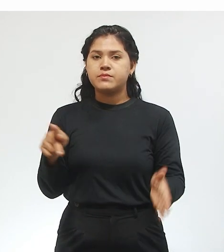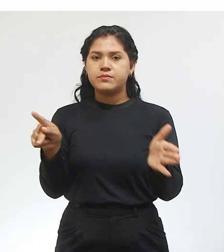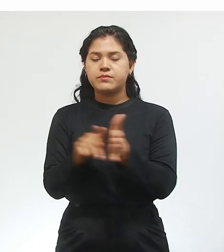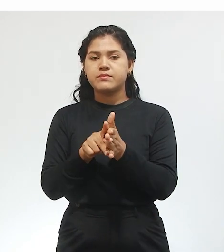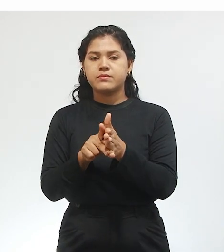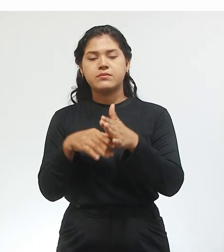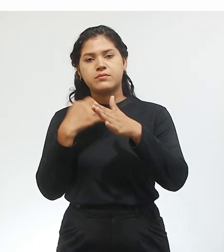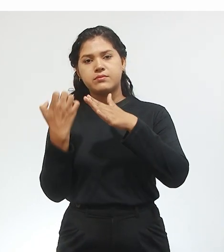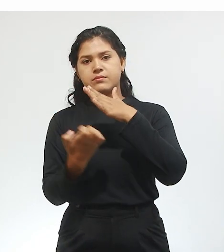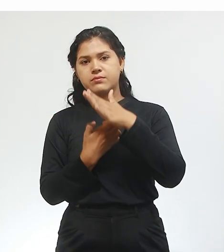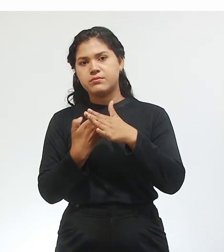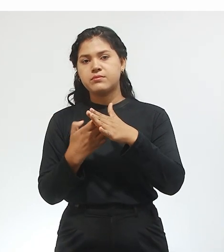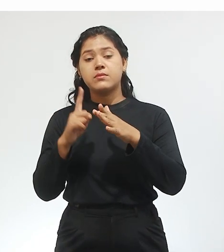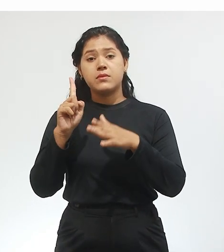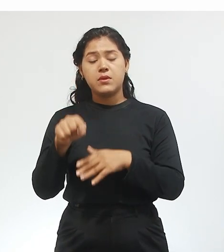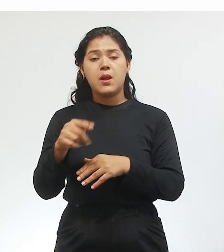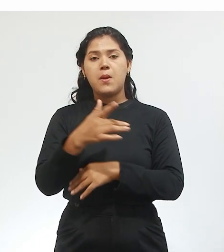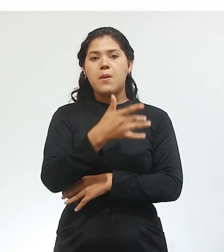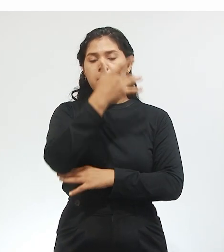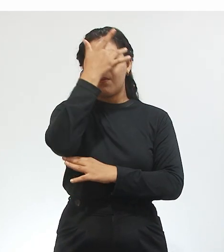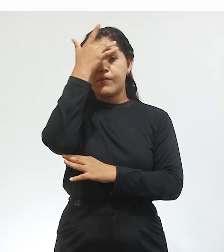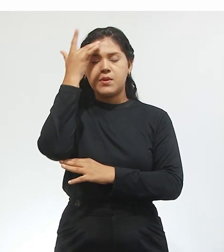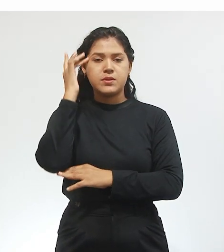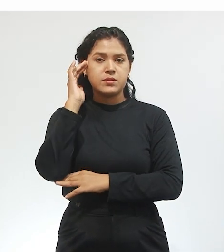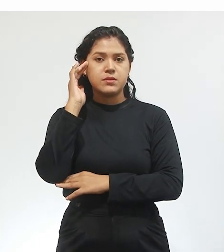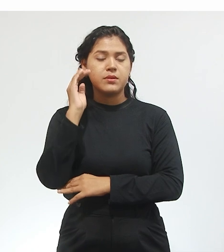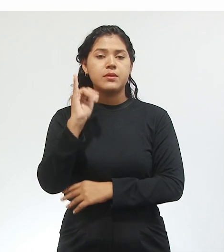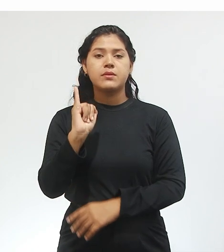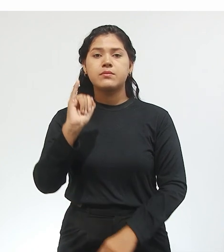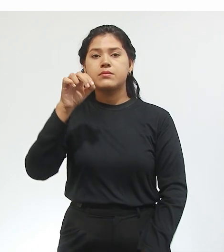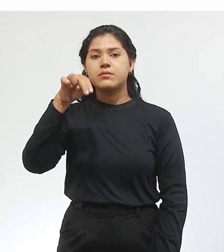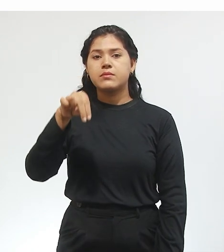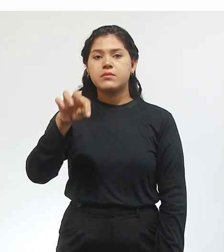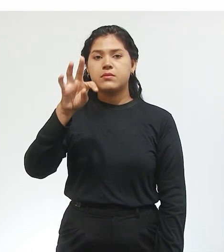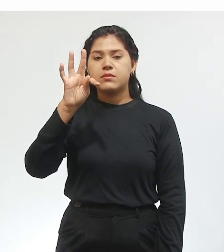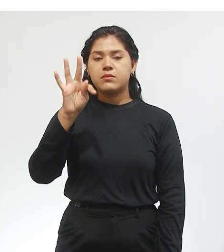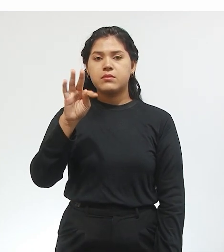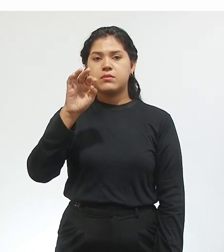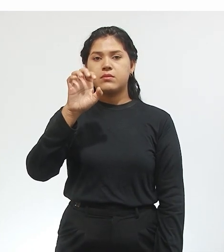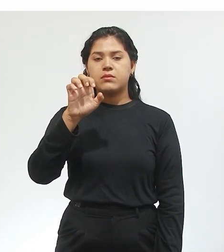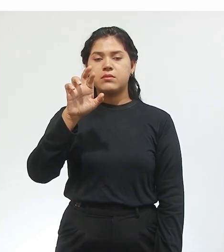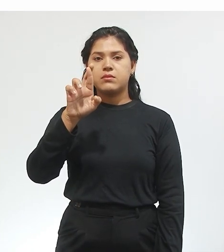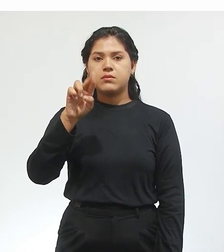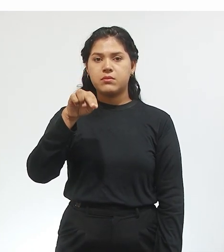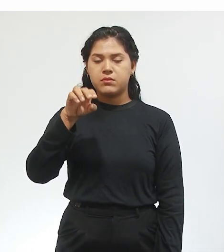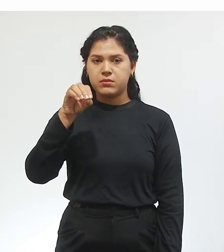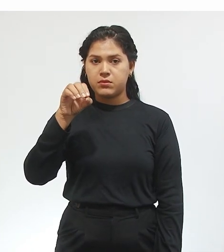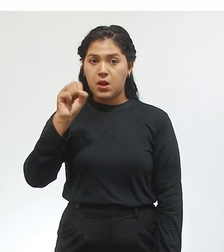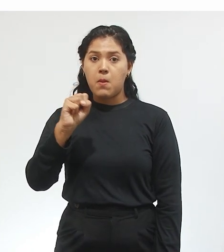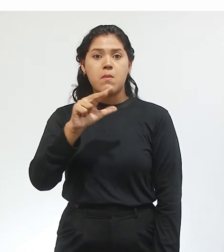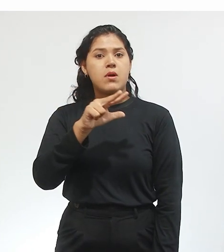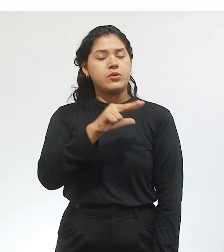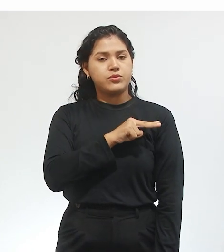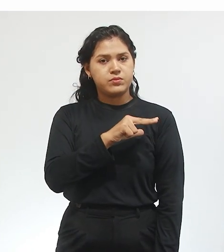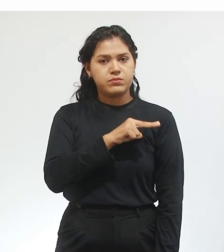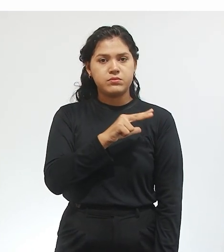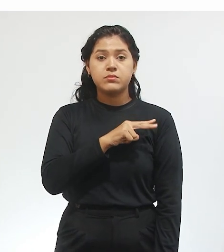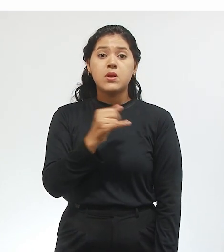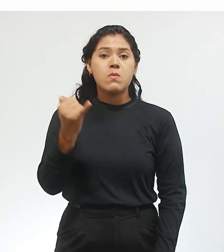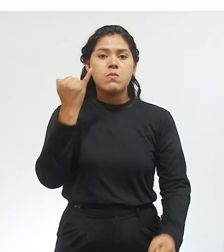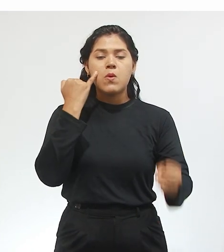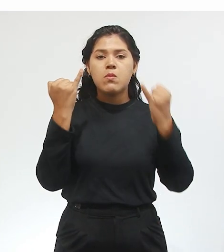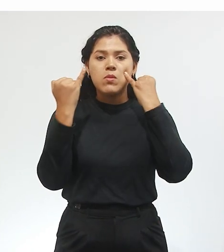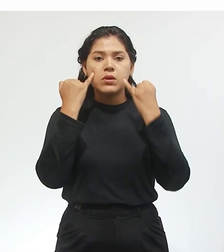organizações. Então, esses seriam seus usuários internos, tá? Eles iam utilizar essas informações para